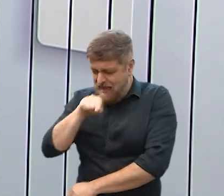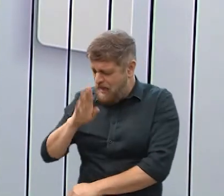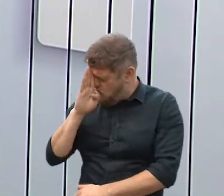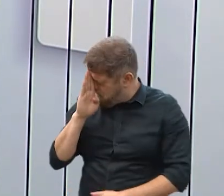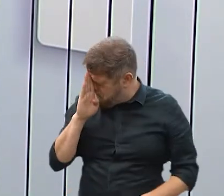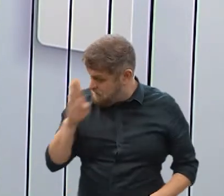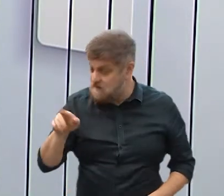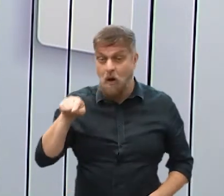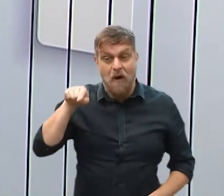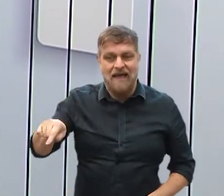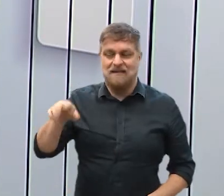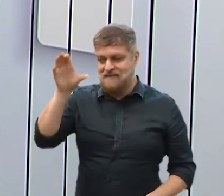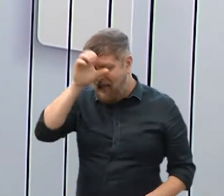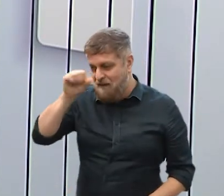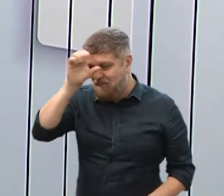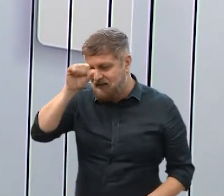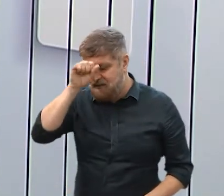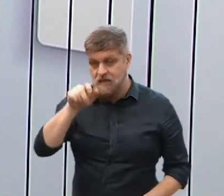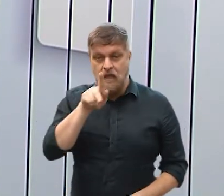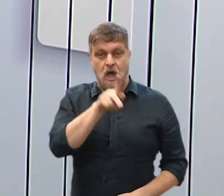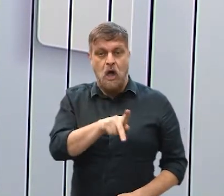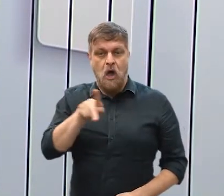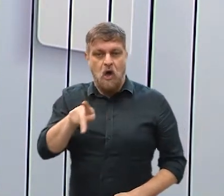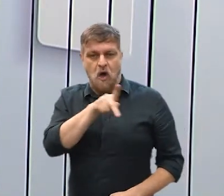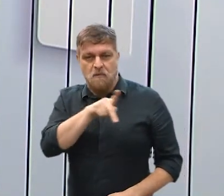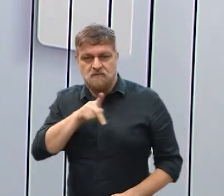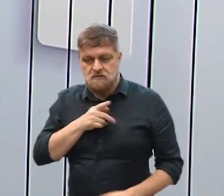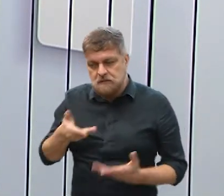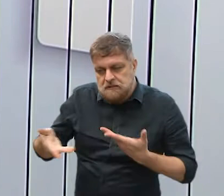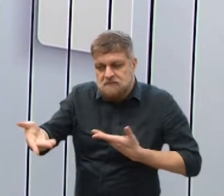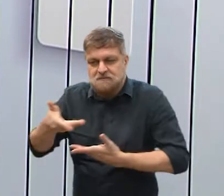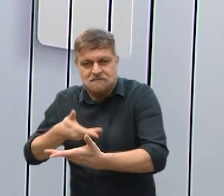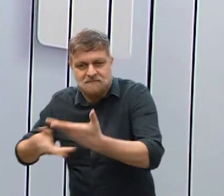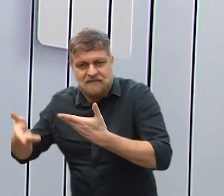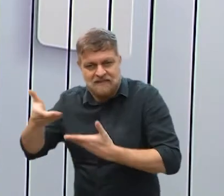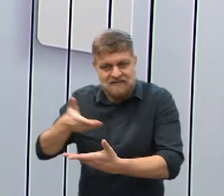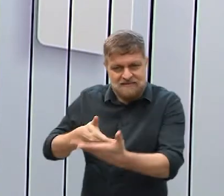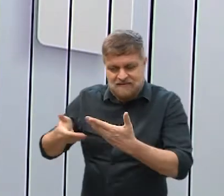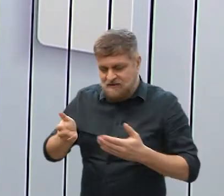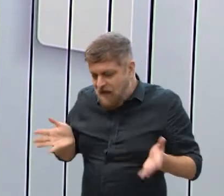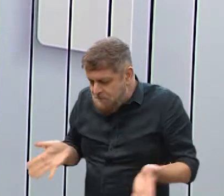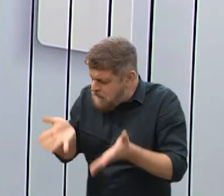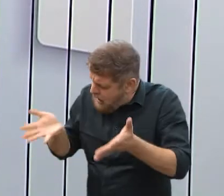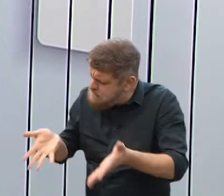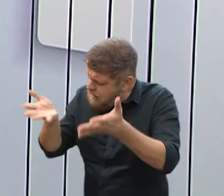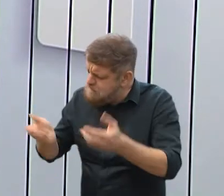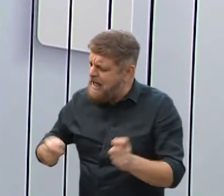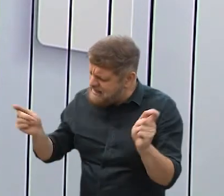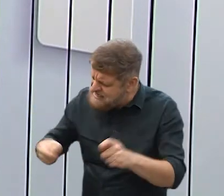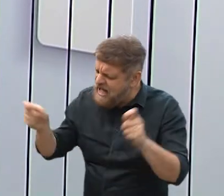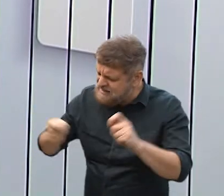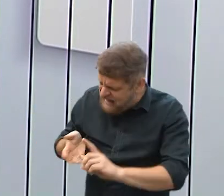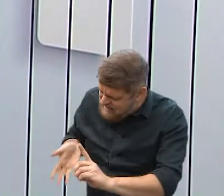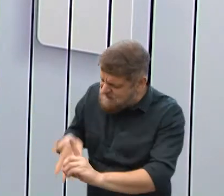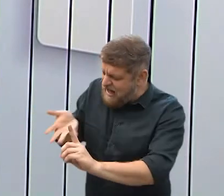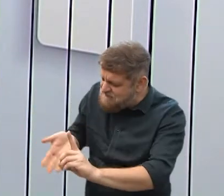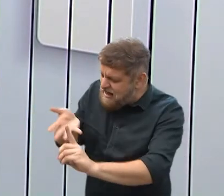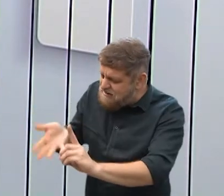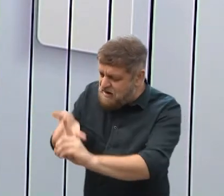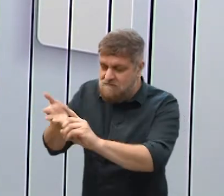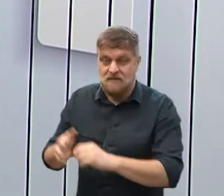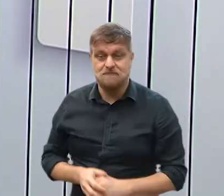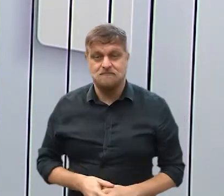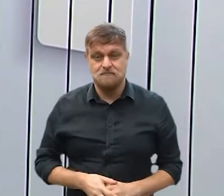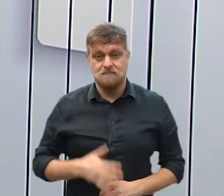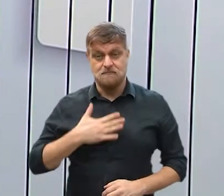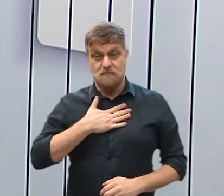do processo de aprendizagem e o professor é só um parceiro, aquele que vai apoiar essas ações e tudo mais.